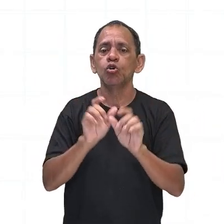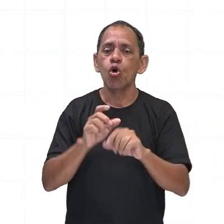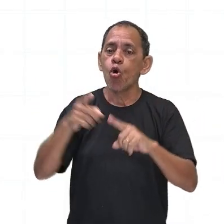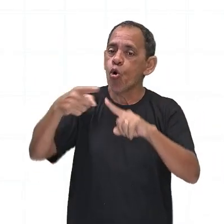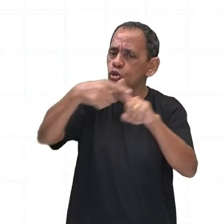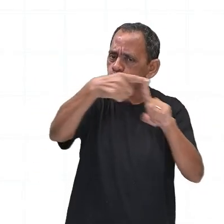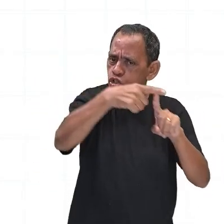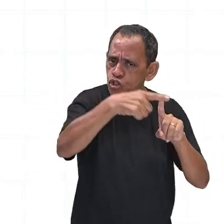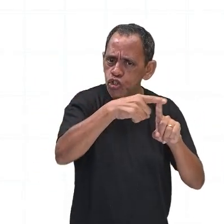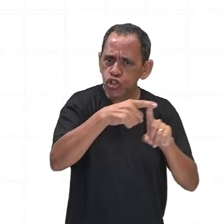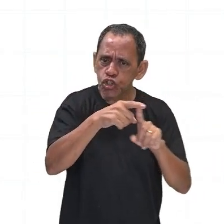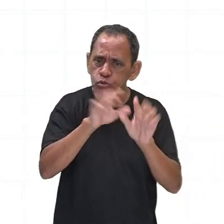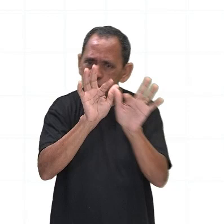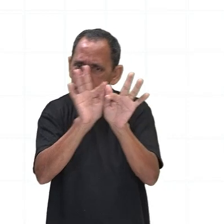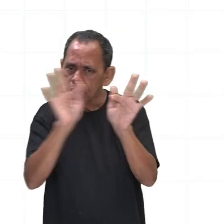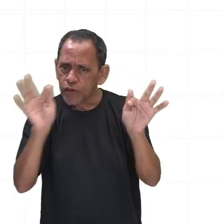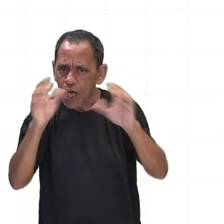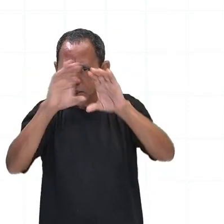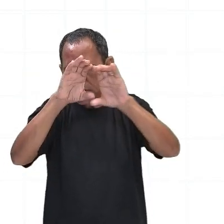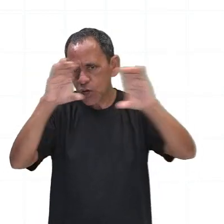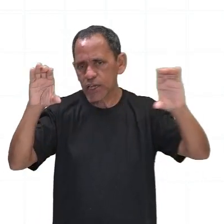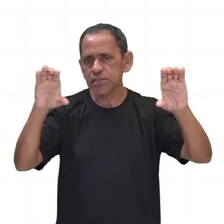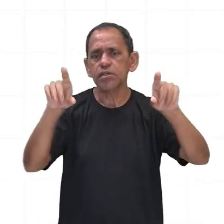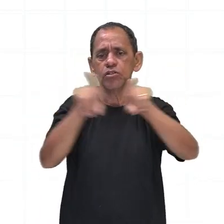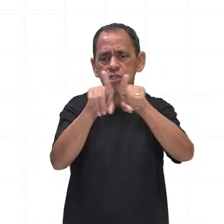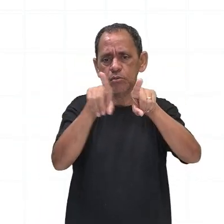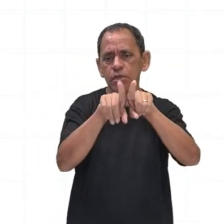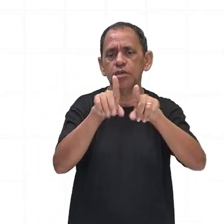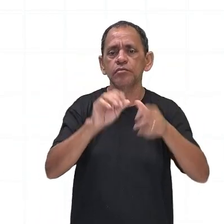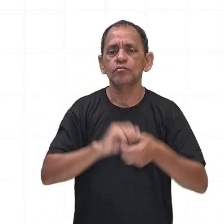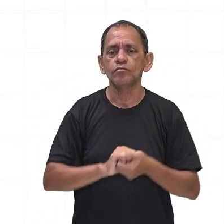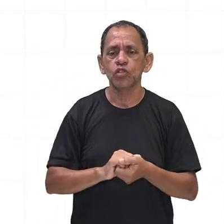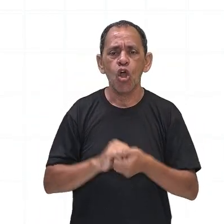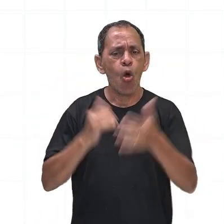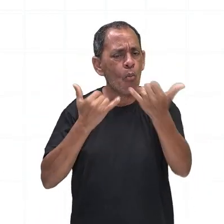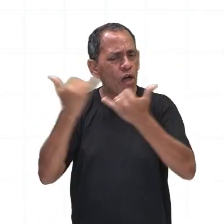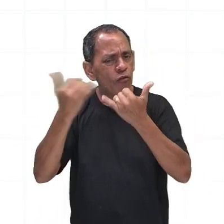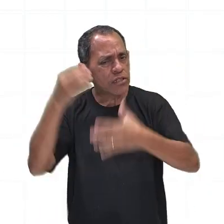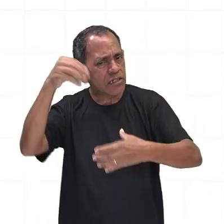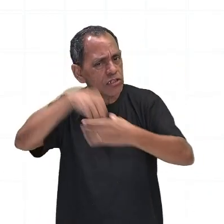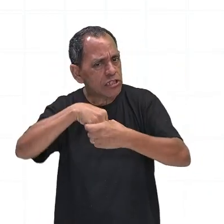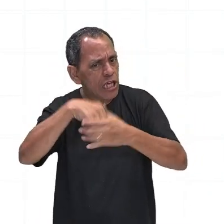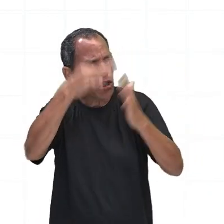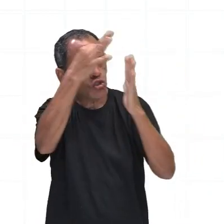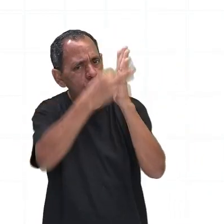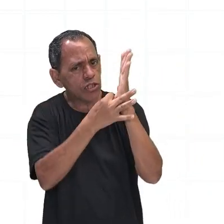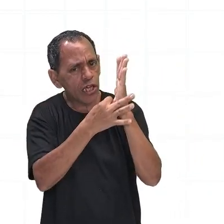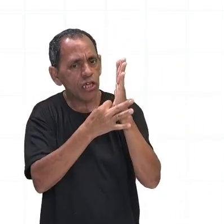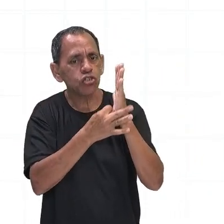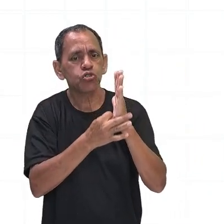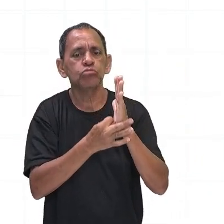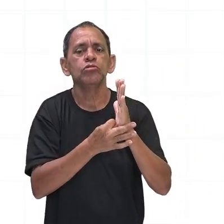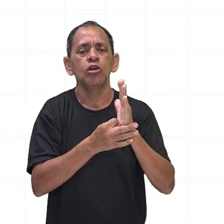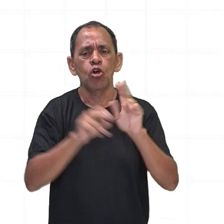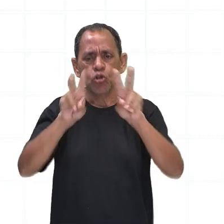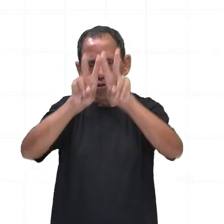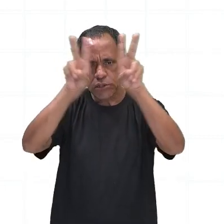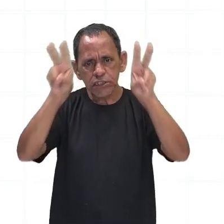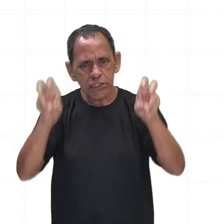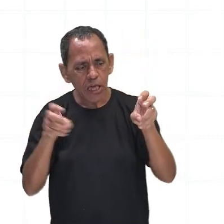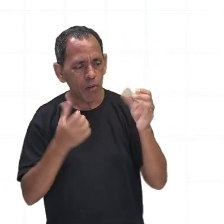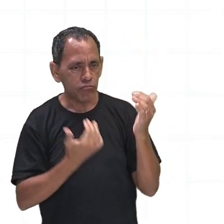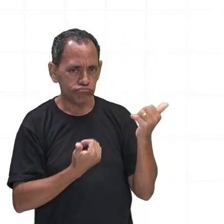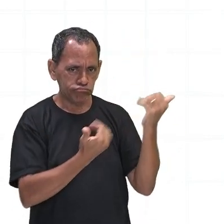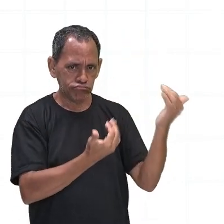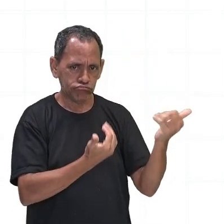uma explicação, uma informação a mais no seu texto, na oração aí, sobre a adolescência, sobre este termo aí da